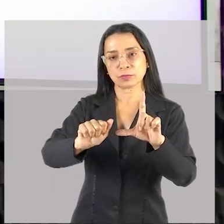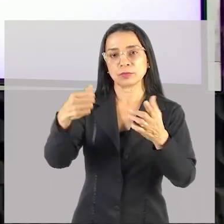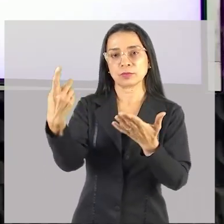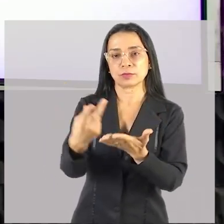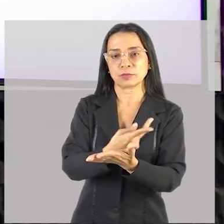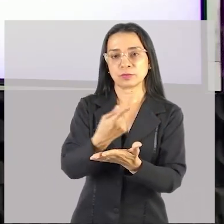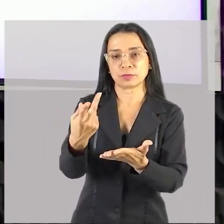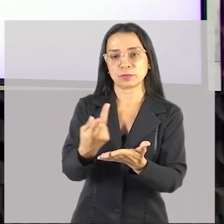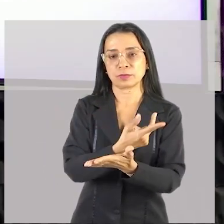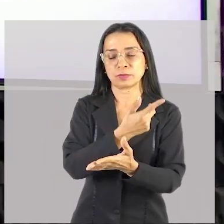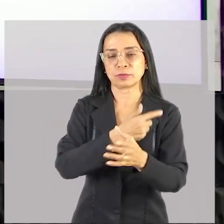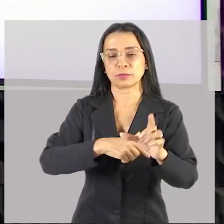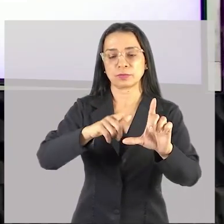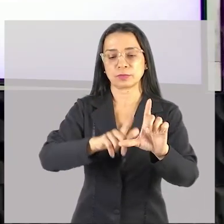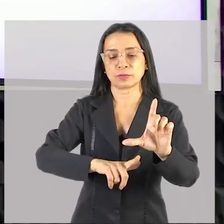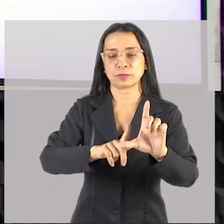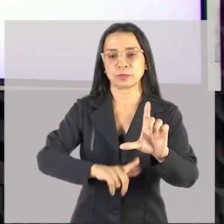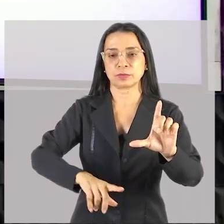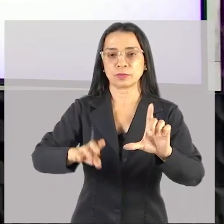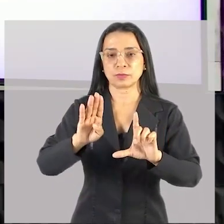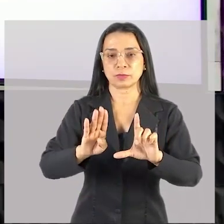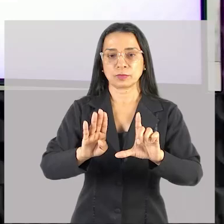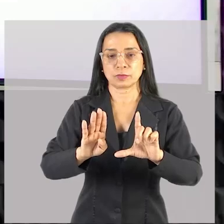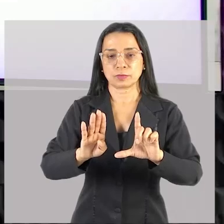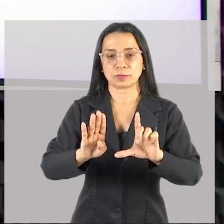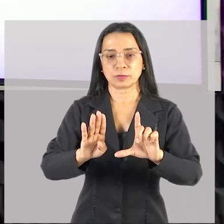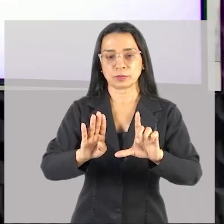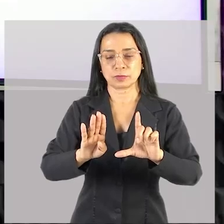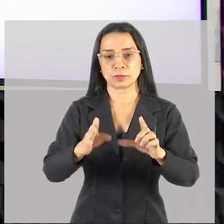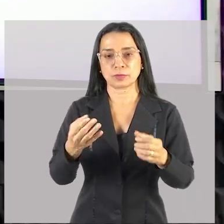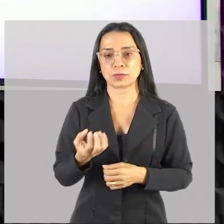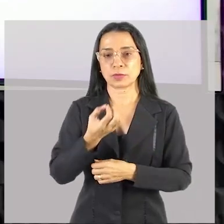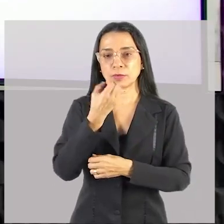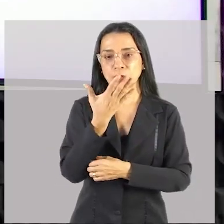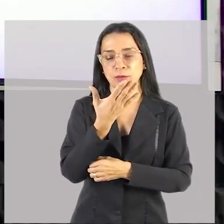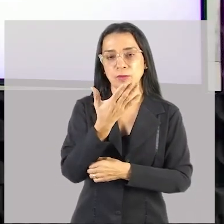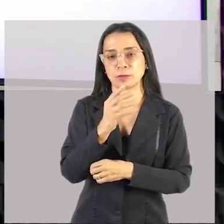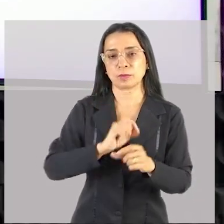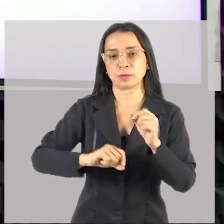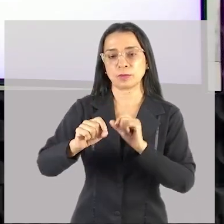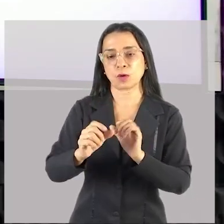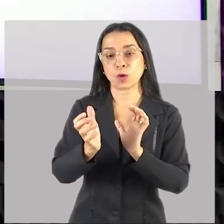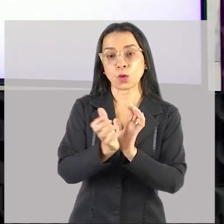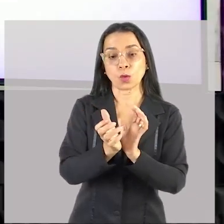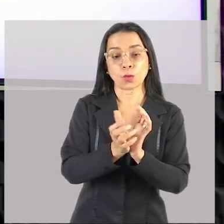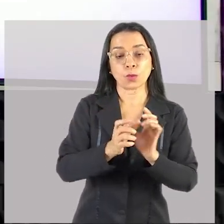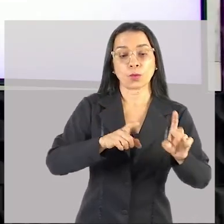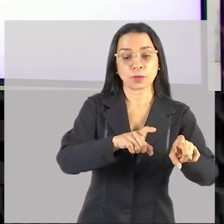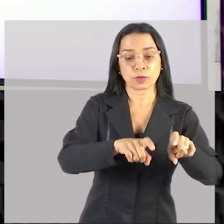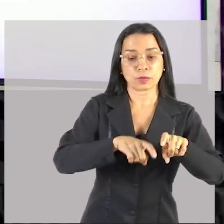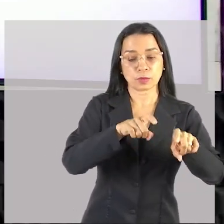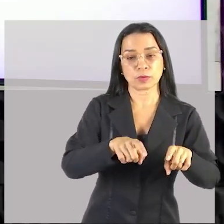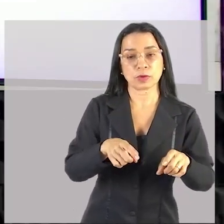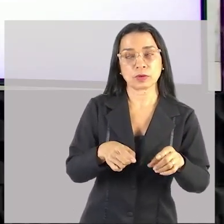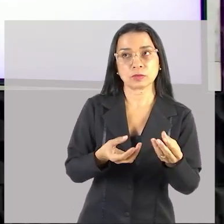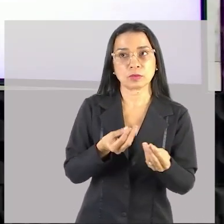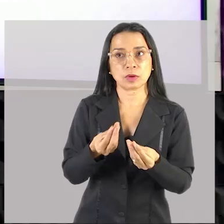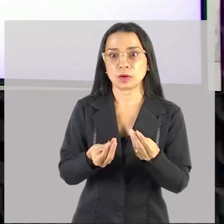B. Campanha pela revitalização das oligarquias. Bom, a oligarquia ela é uma outra forma de governo.